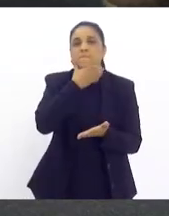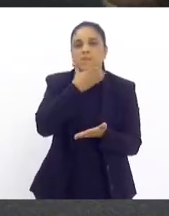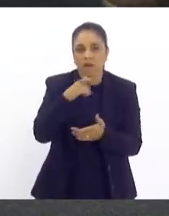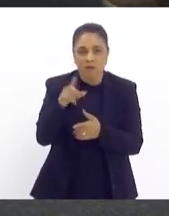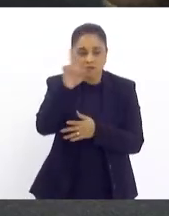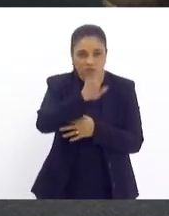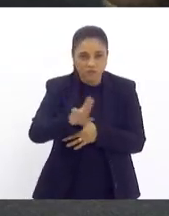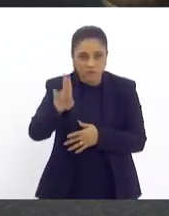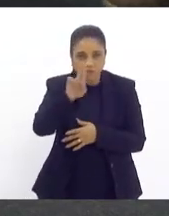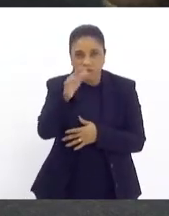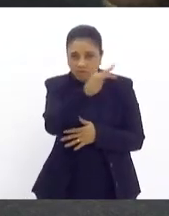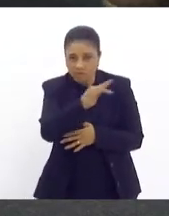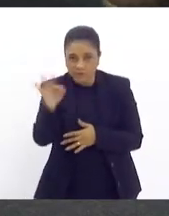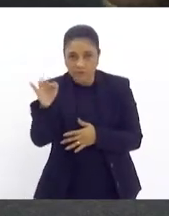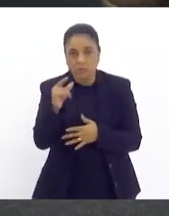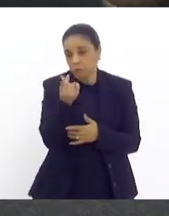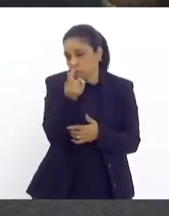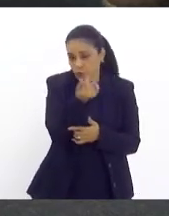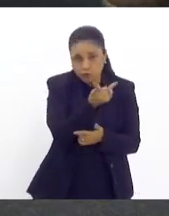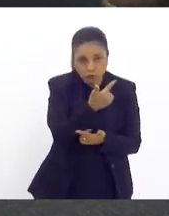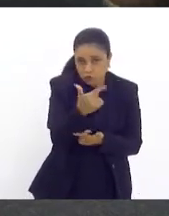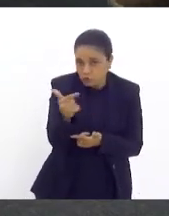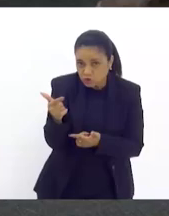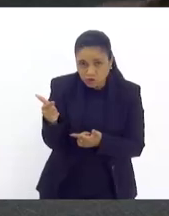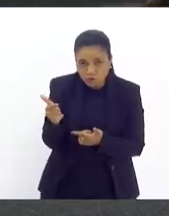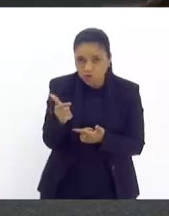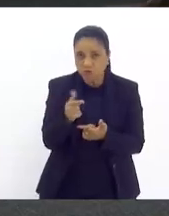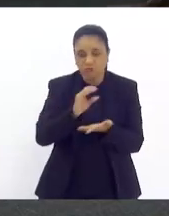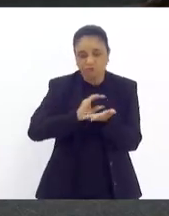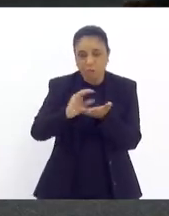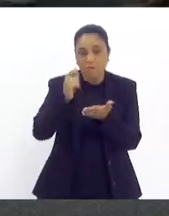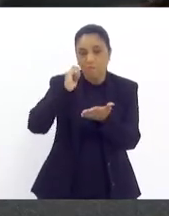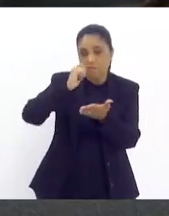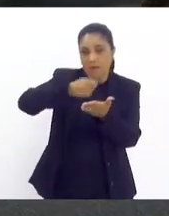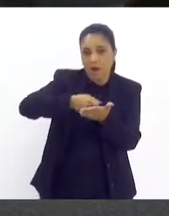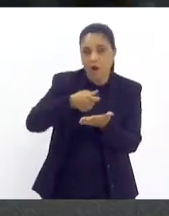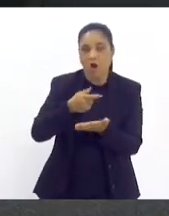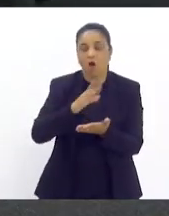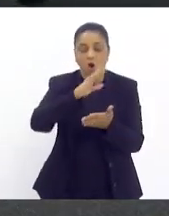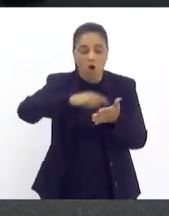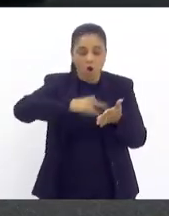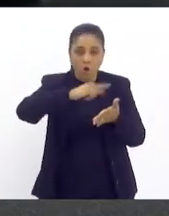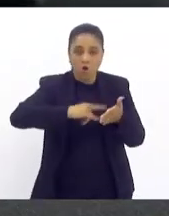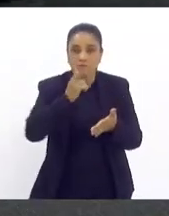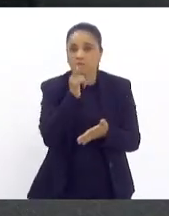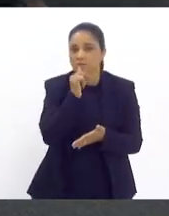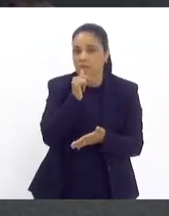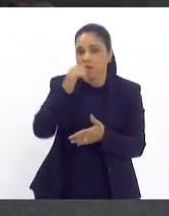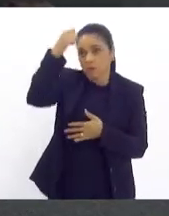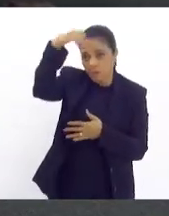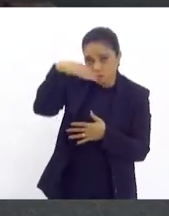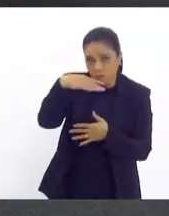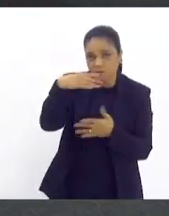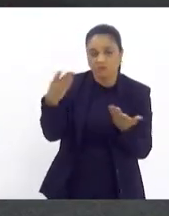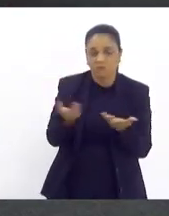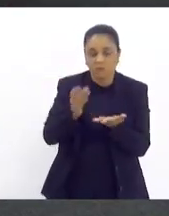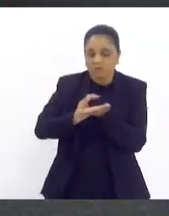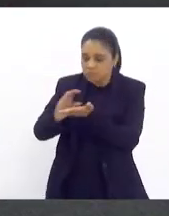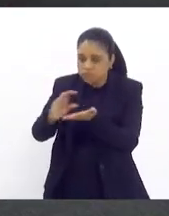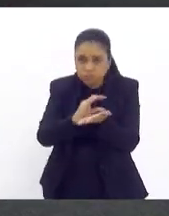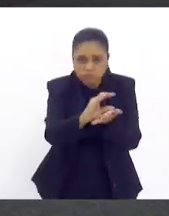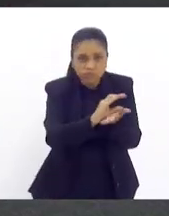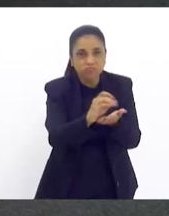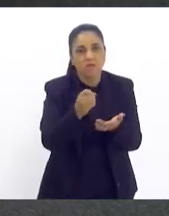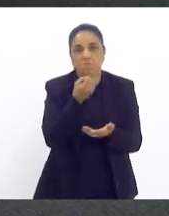universidades federais ficaram sem dinheiro até mesmo para pagar a conta de água e de luz esse início de recomposição orçamentária